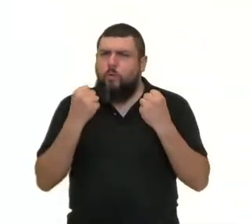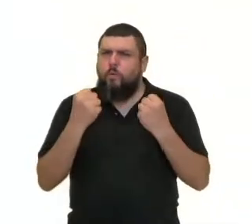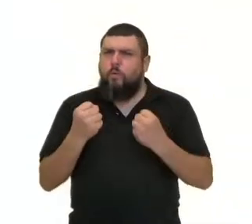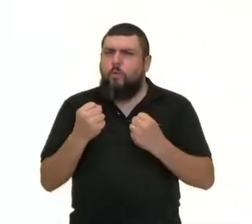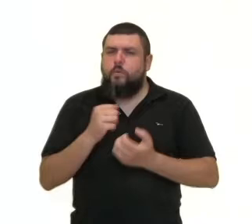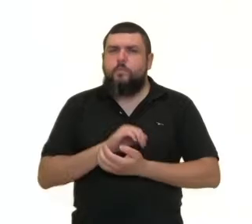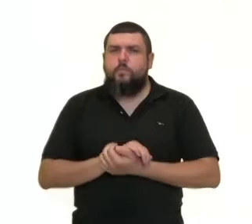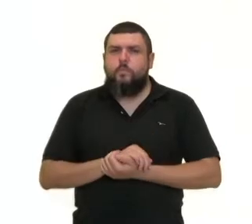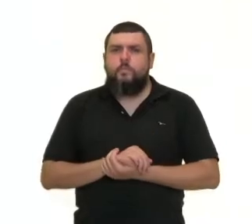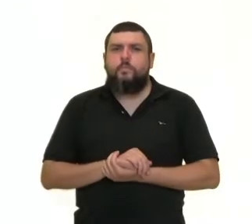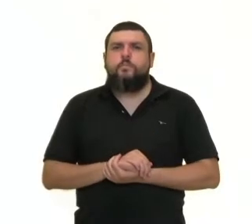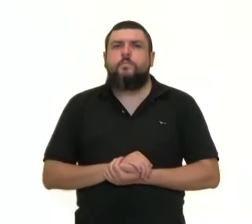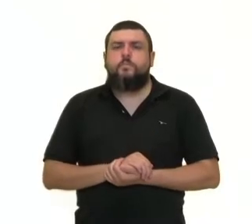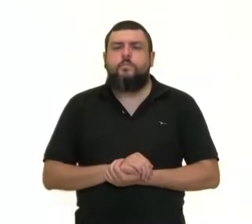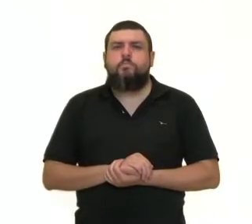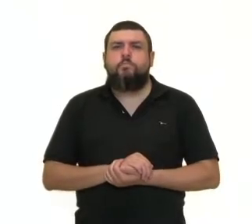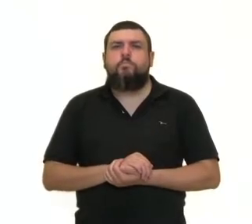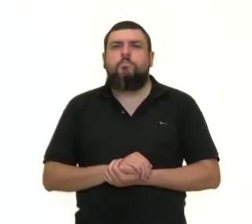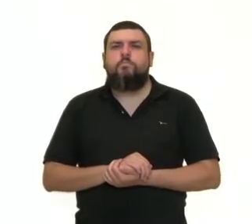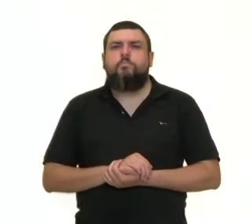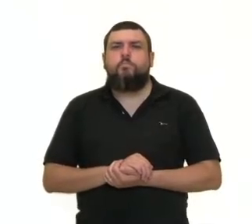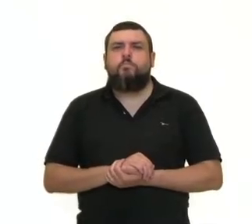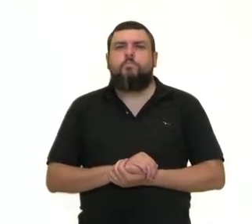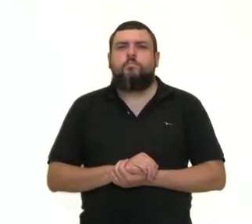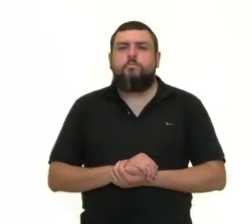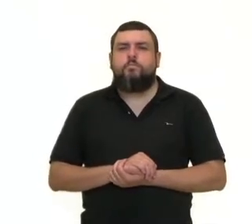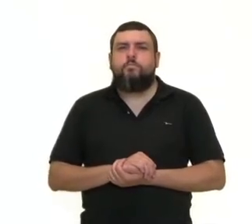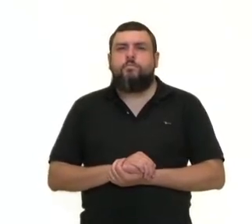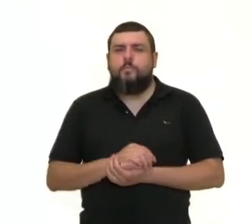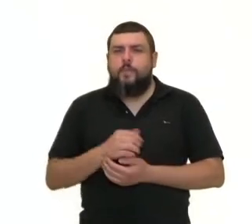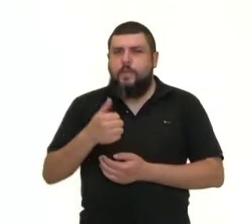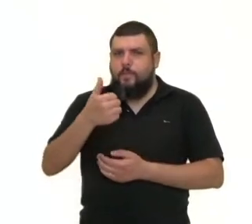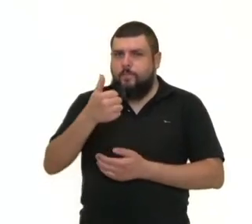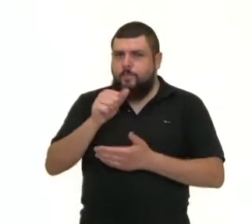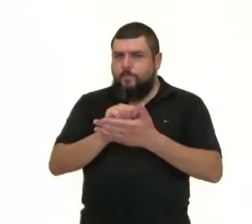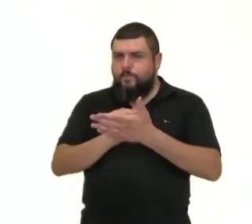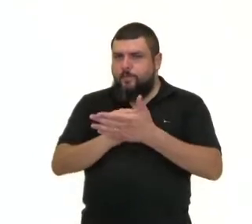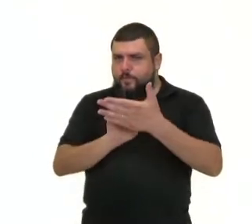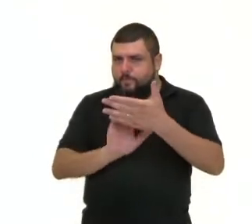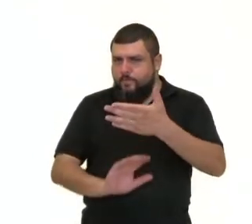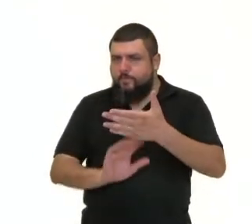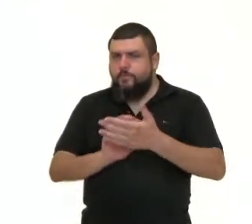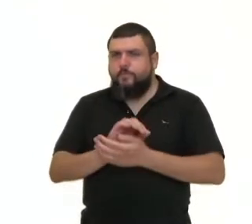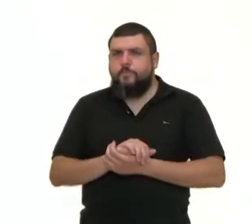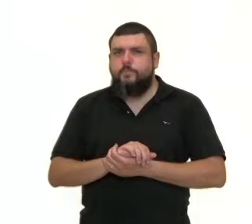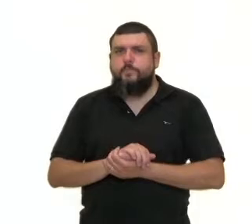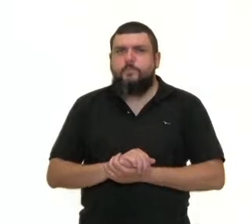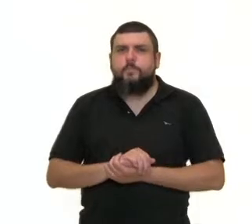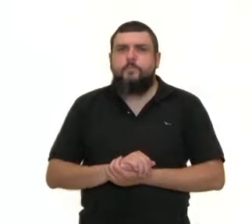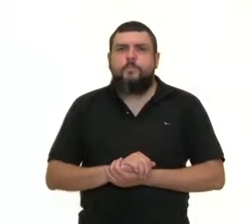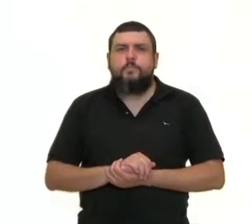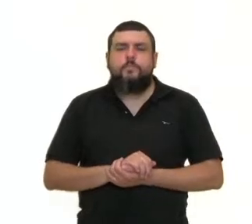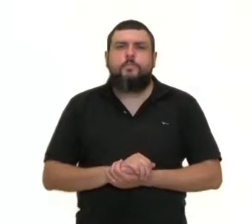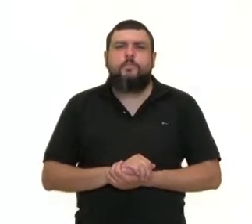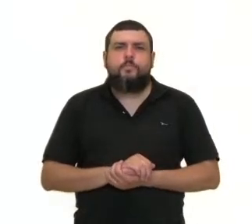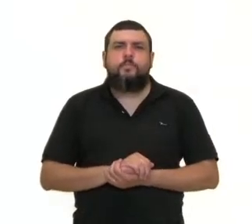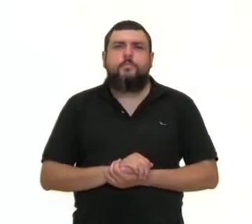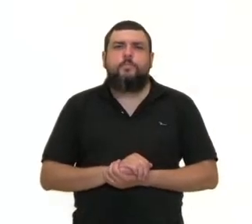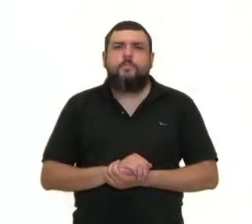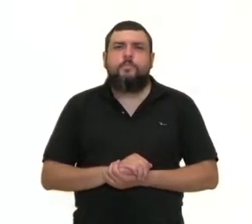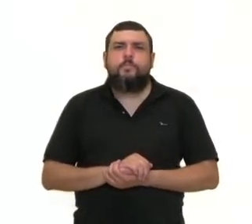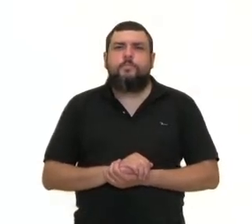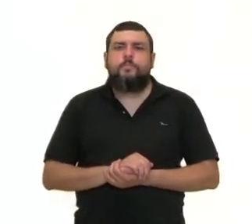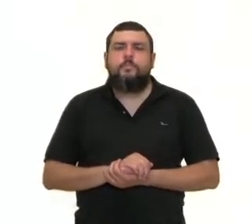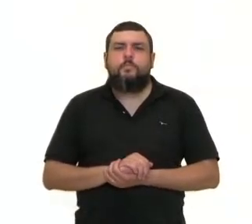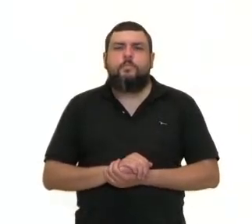pouquinho mais sobre esse conteúdo. Vamos à primeira atividade aqui em relação a essa reportagem. Com o objetivo